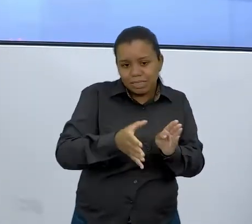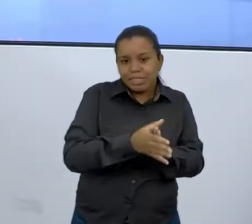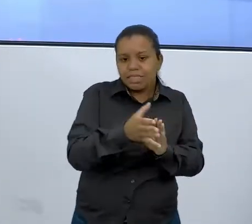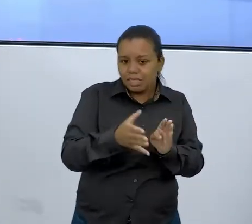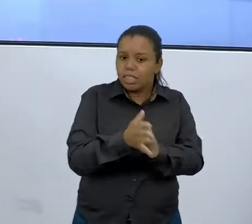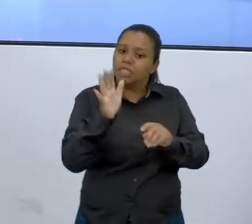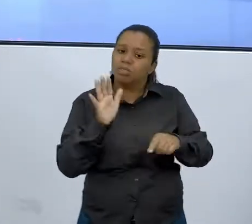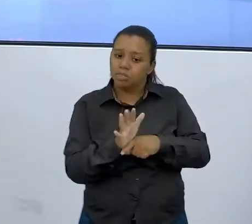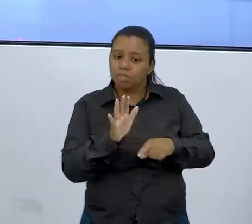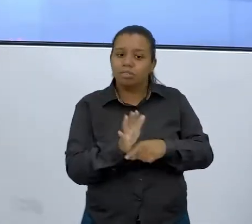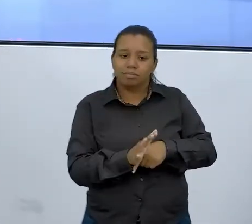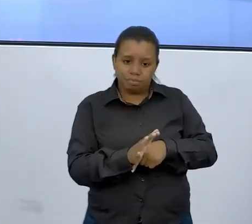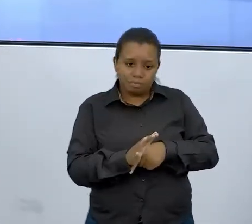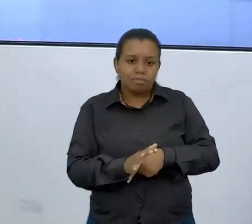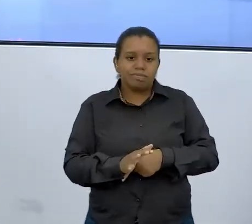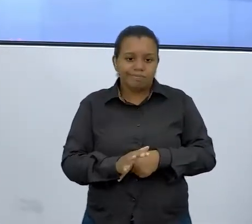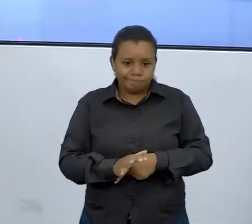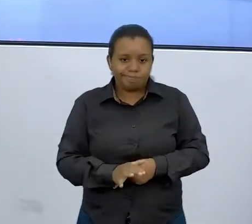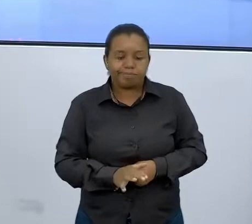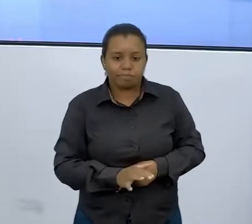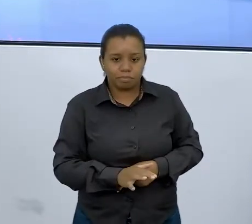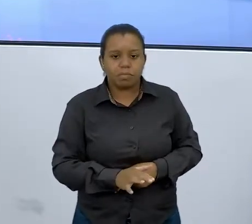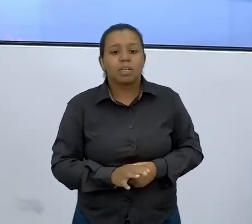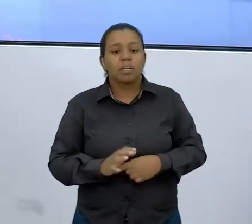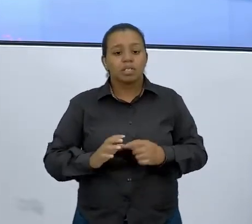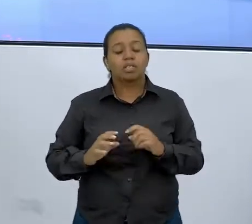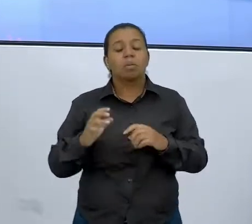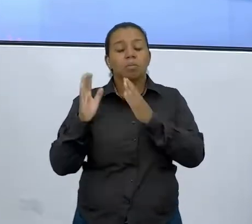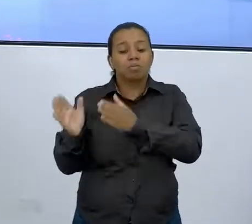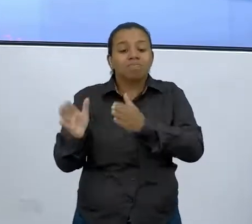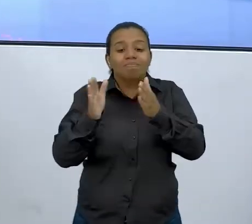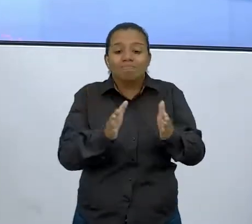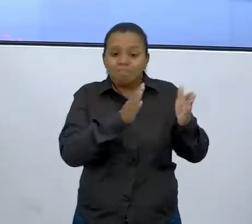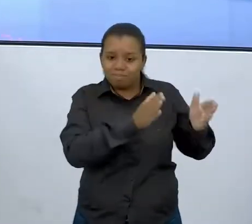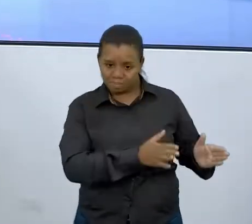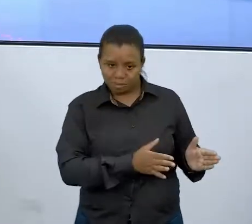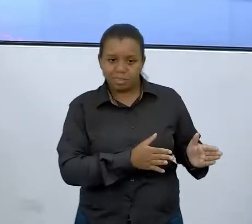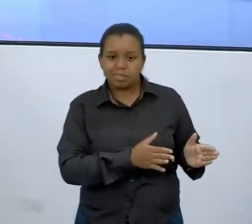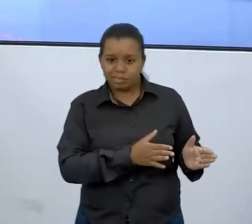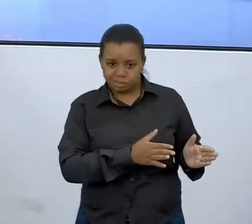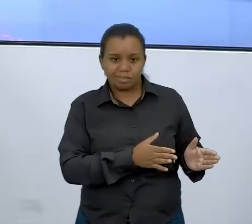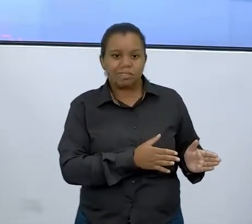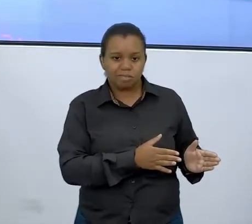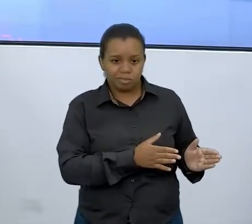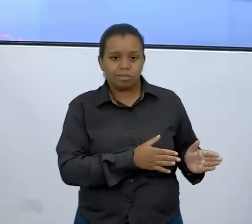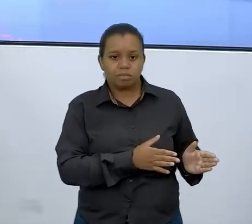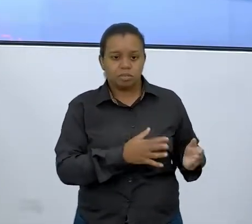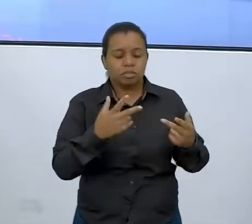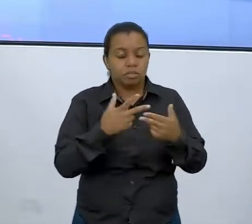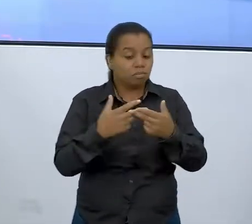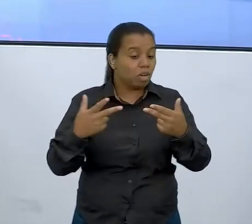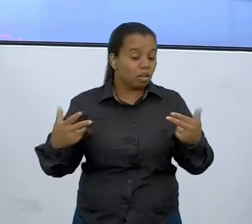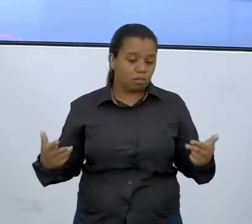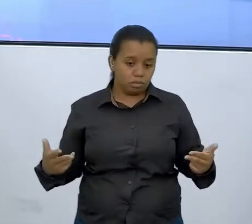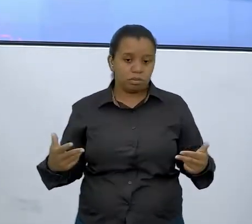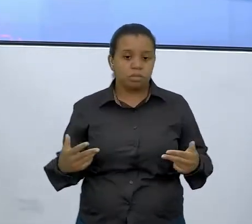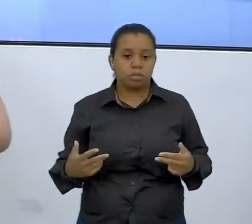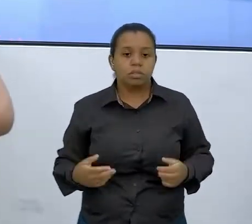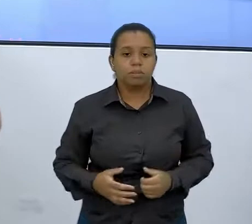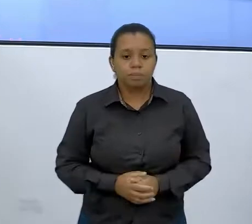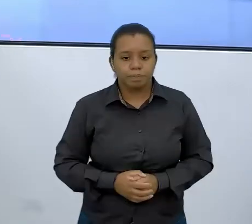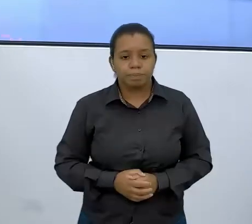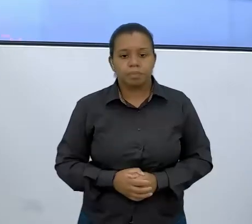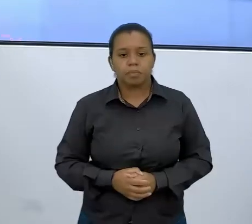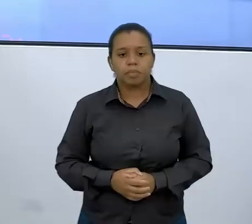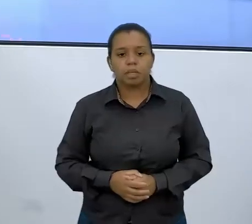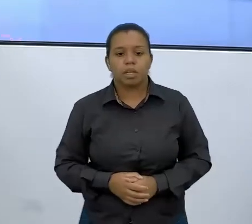gente começa a apelar para certos processos, justamente por causa que a gente entra nessa lógica de